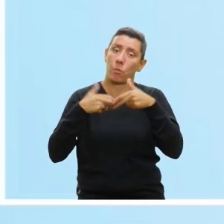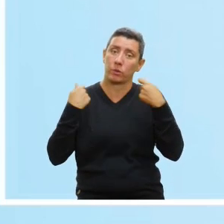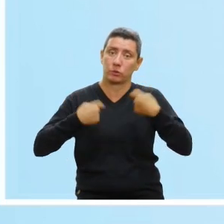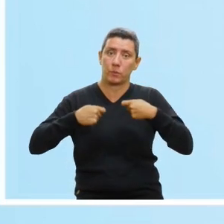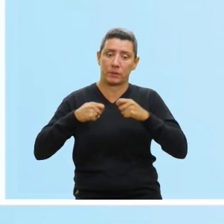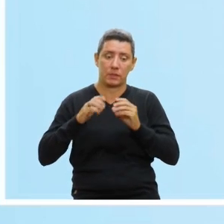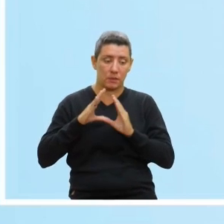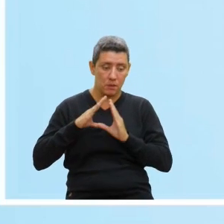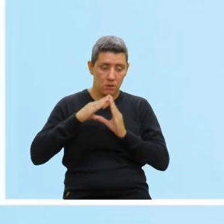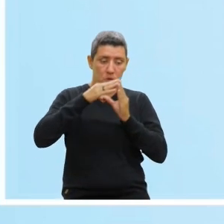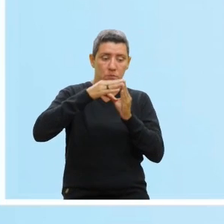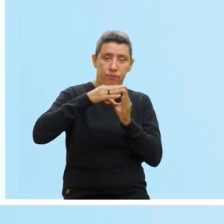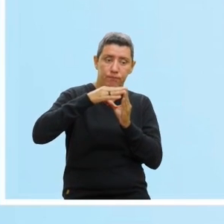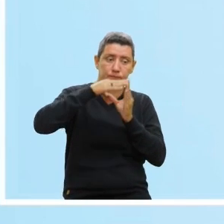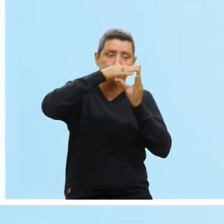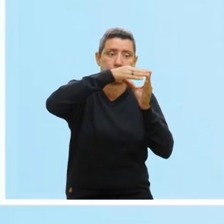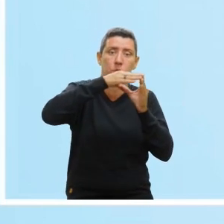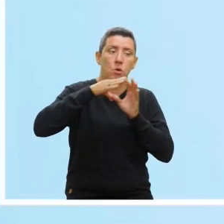sinal poder